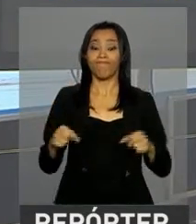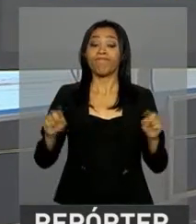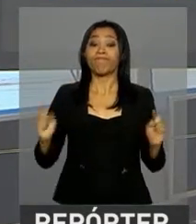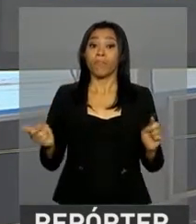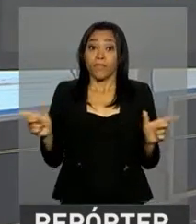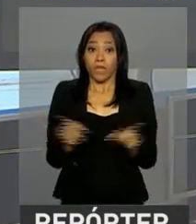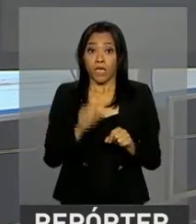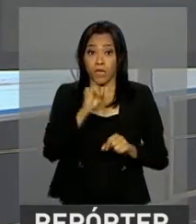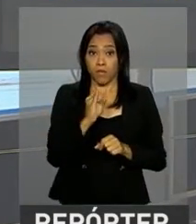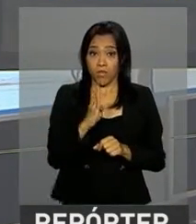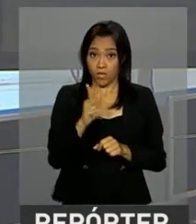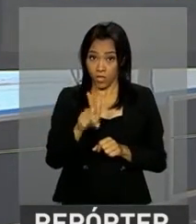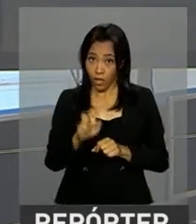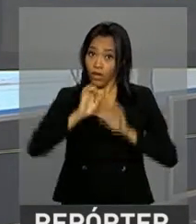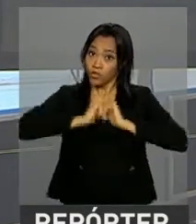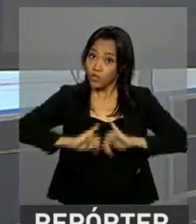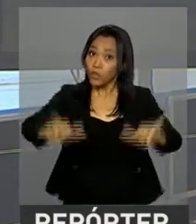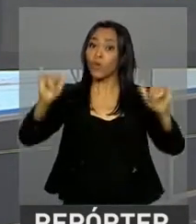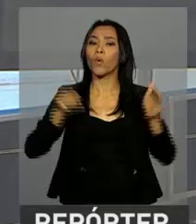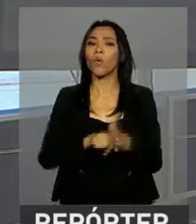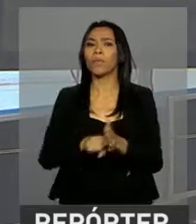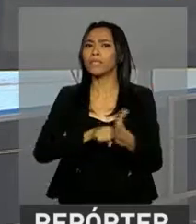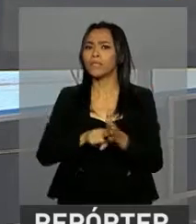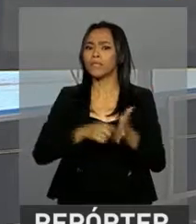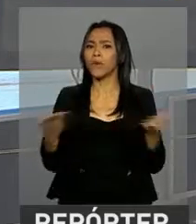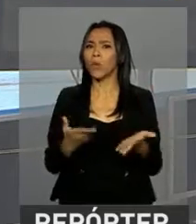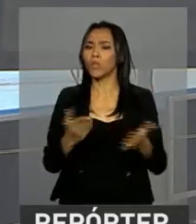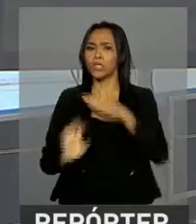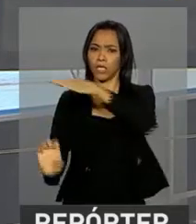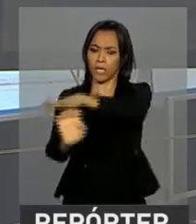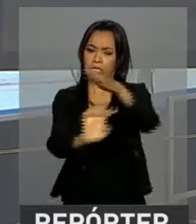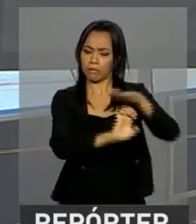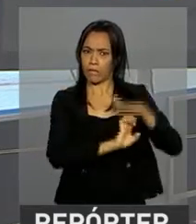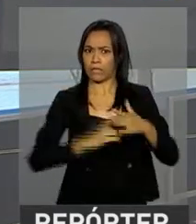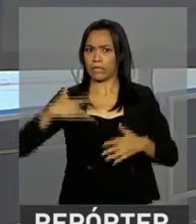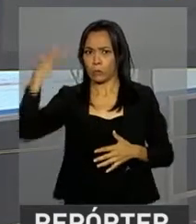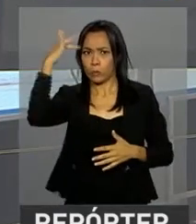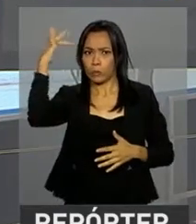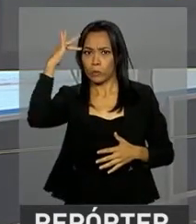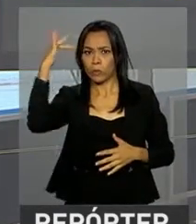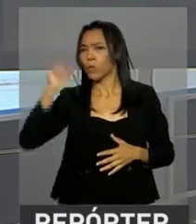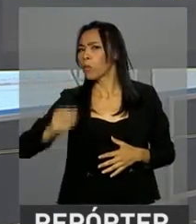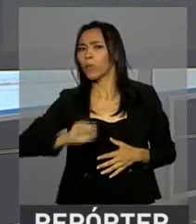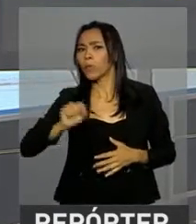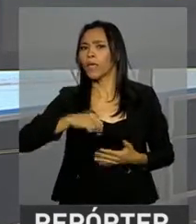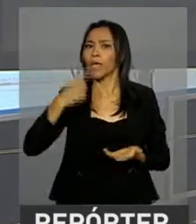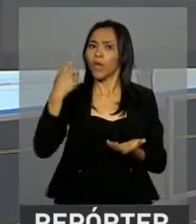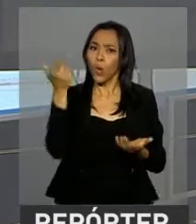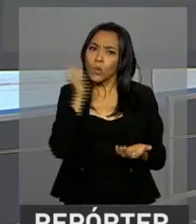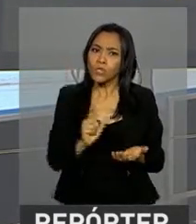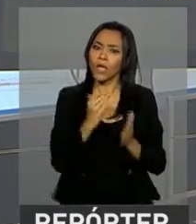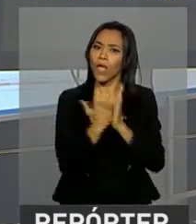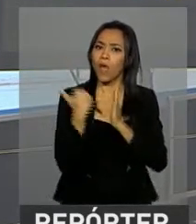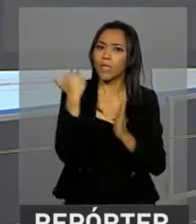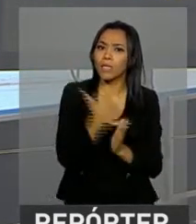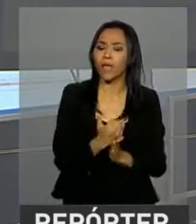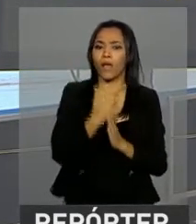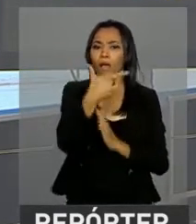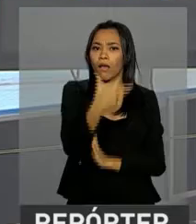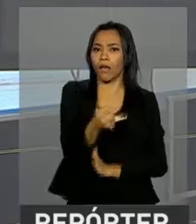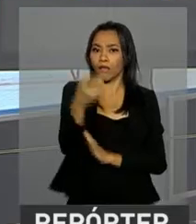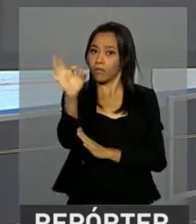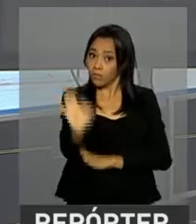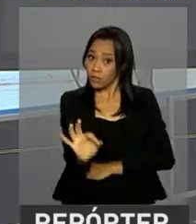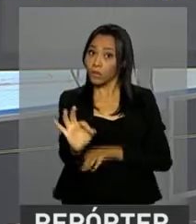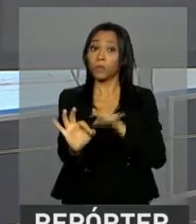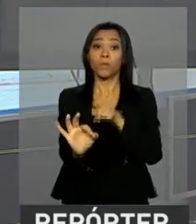uma pesquisa sobre a geração de emprego nas empresas de alto rendimento aquelas que conseguem aumentar em pelo menos 20 por cento